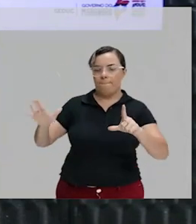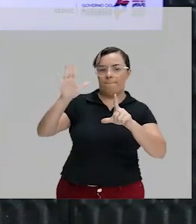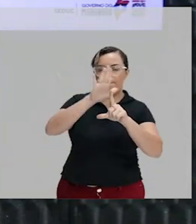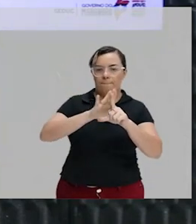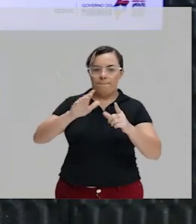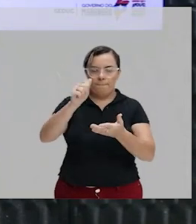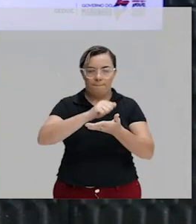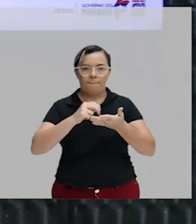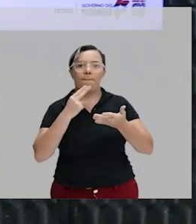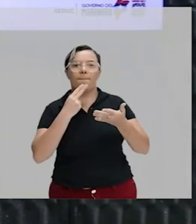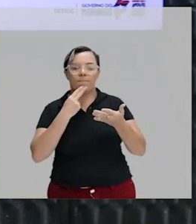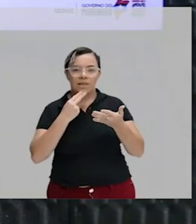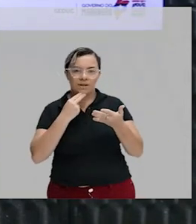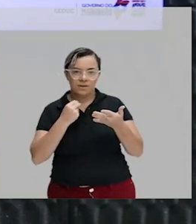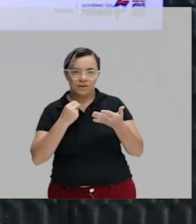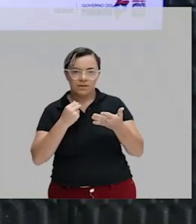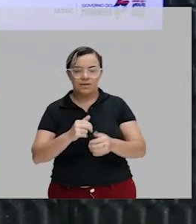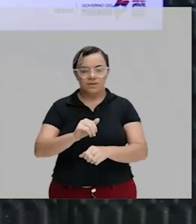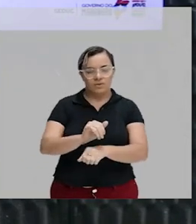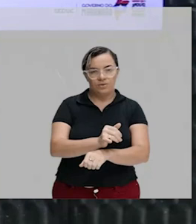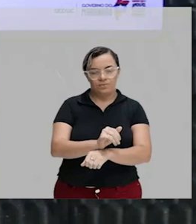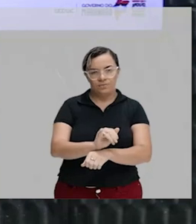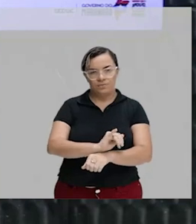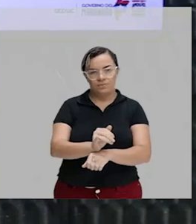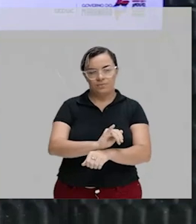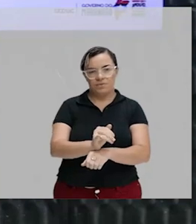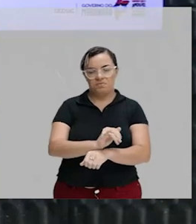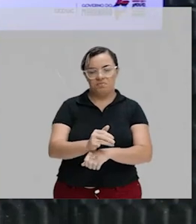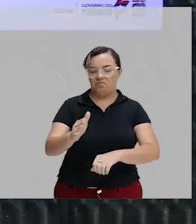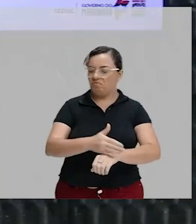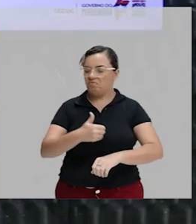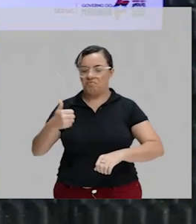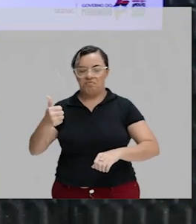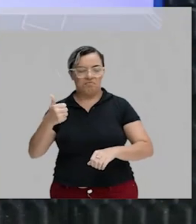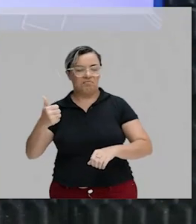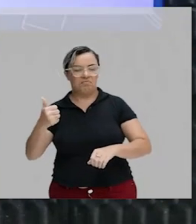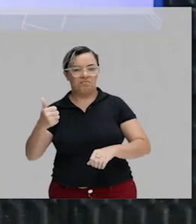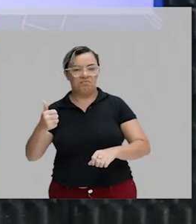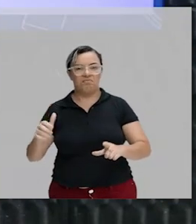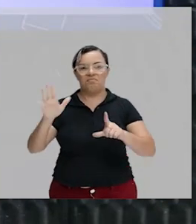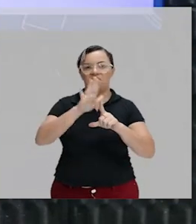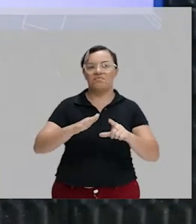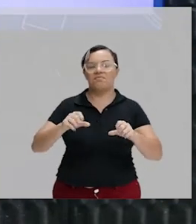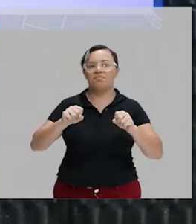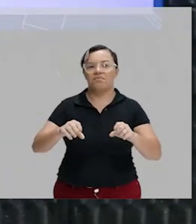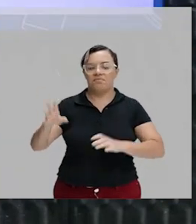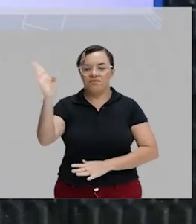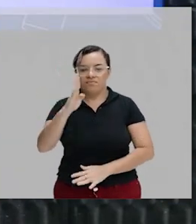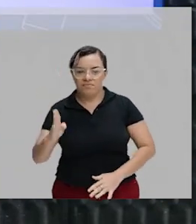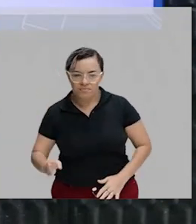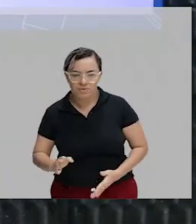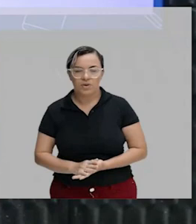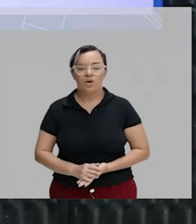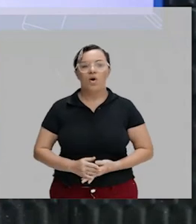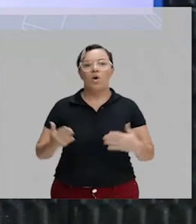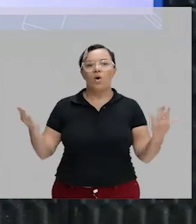plataforma Gonçalves Dias no YouTube a melhor plataforma de Educação do Brasil hoje nós vamos falar do simbolismo agora no